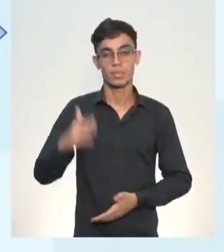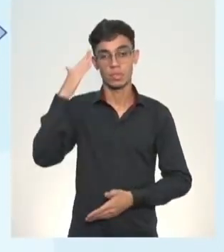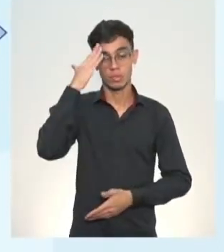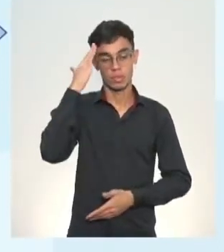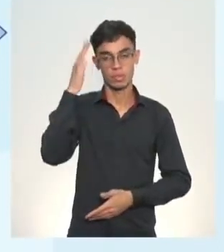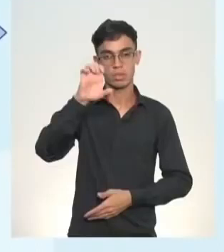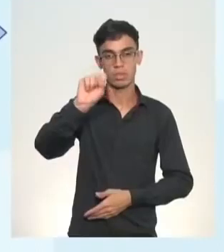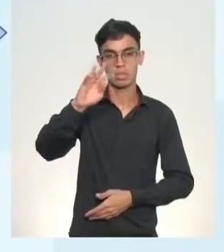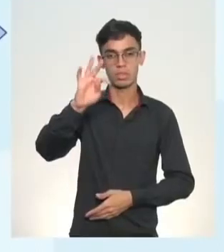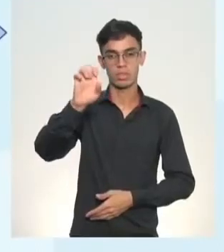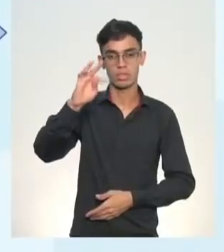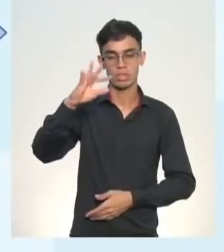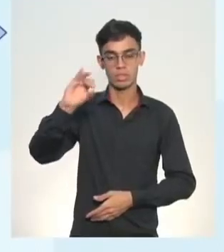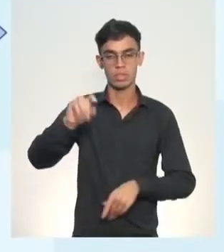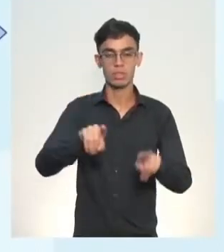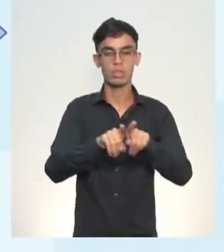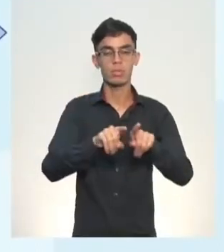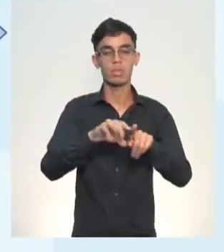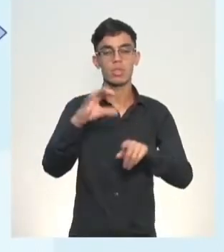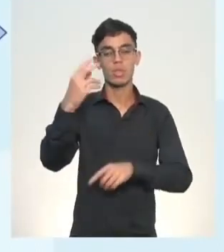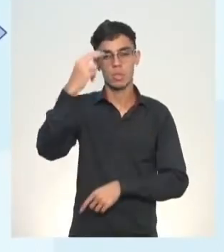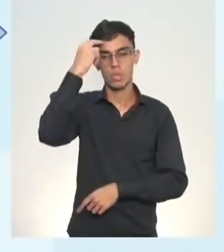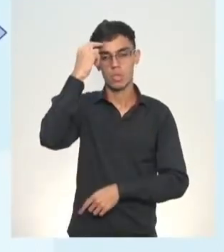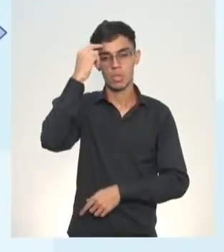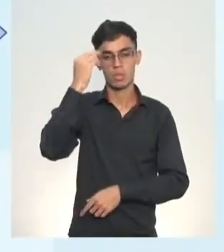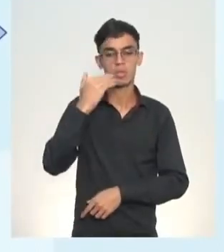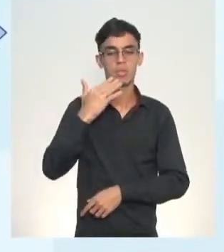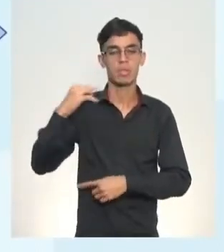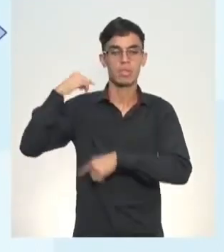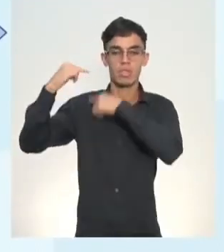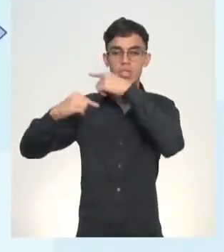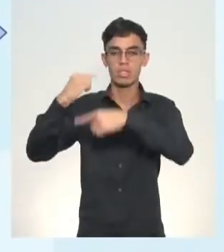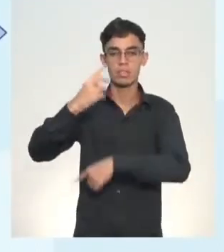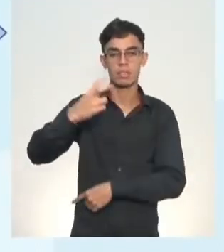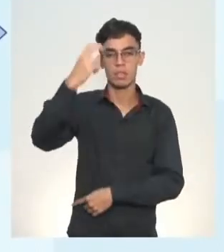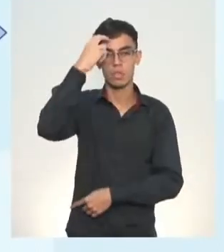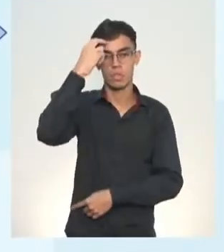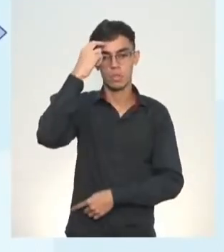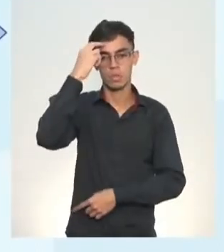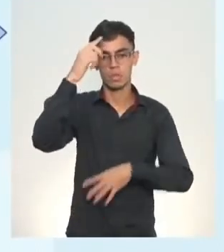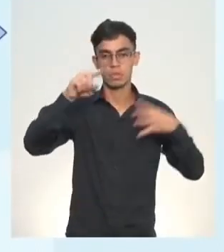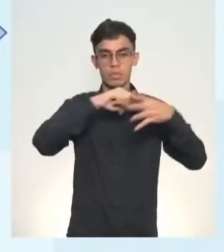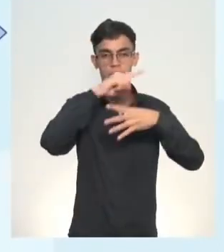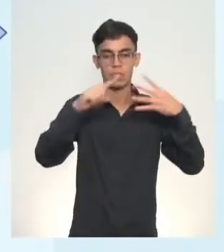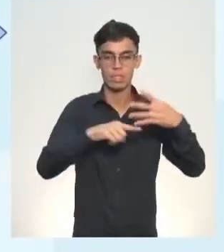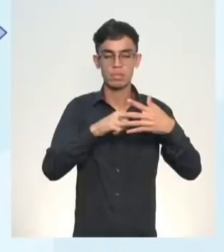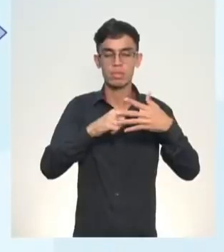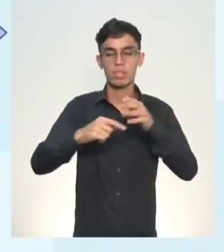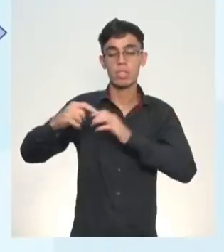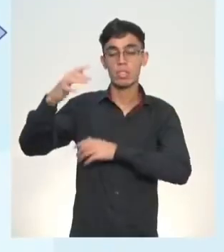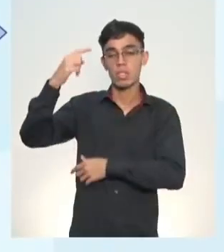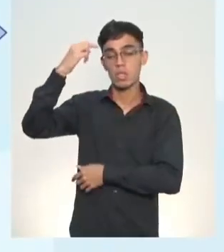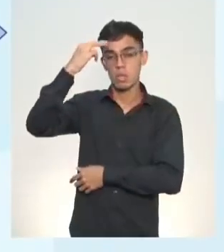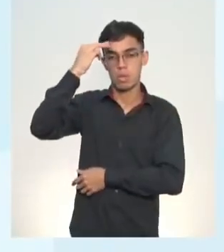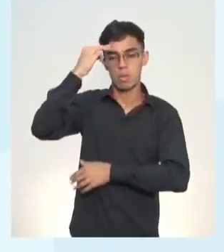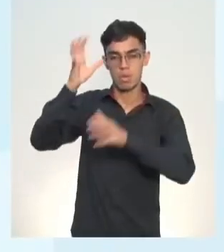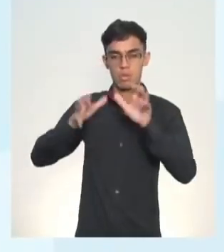e culturais, educação patrimonial, herança cultural, matrizes estéticas e memória coletiva.